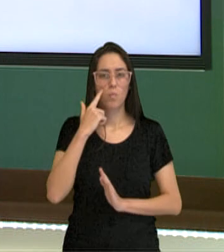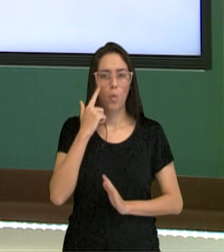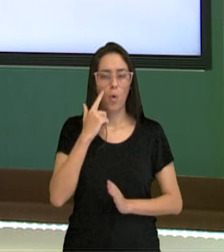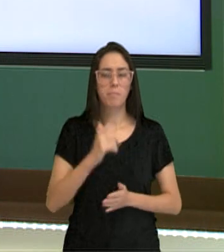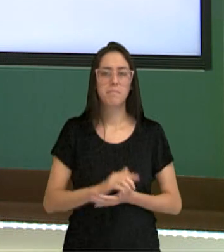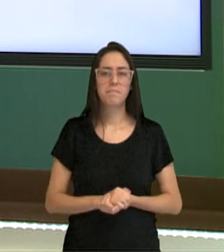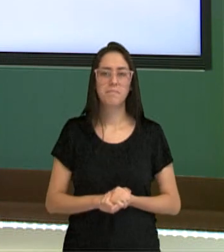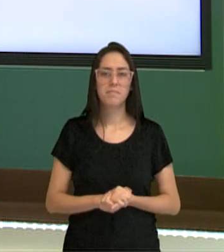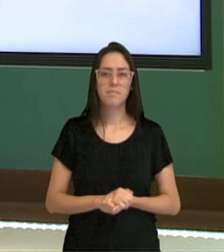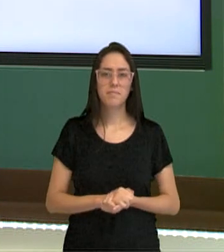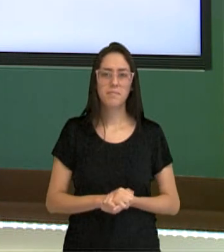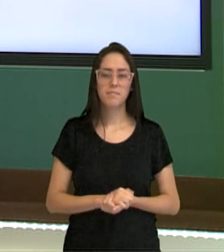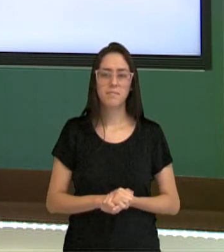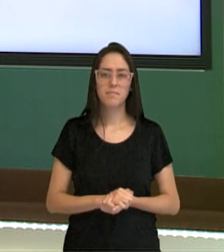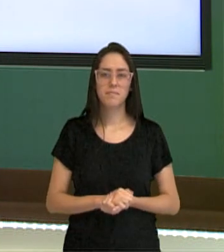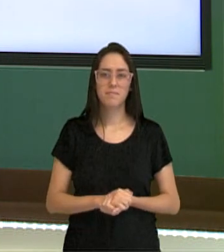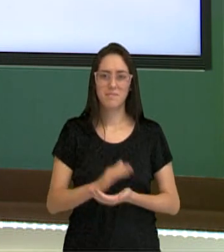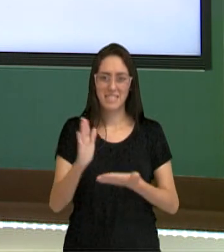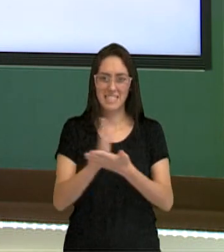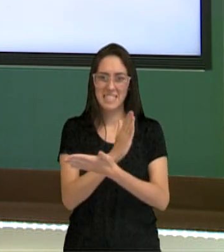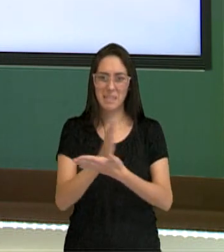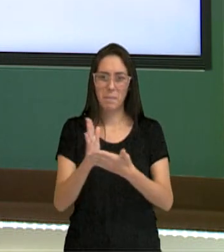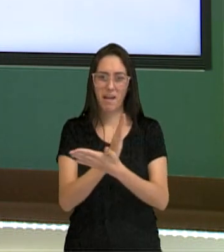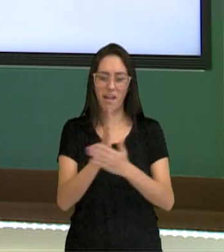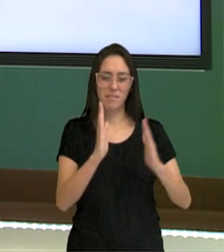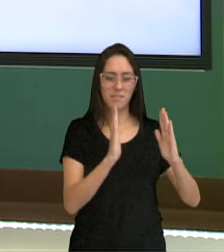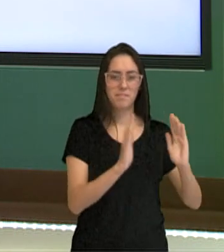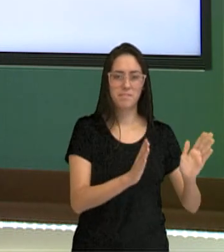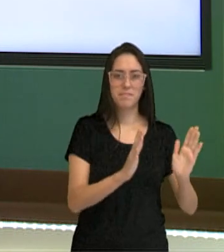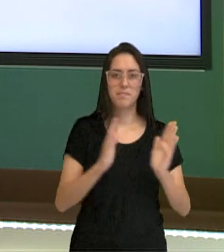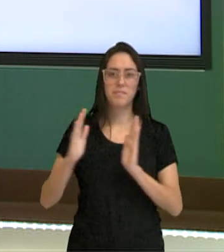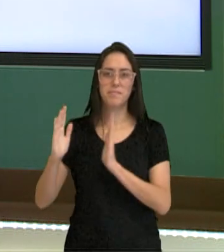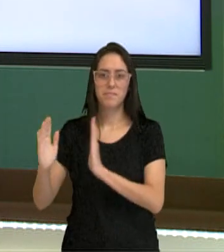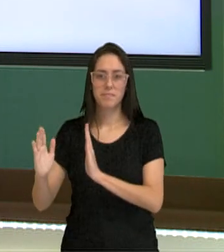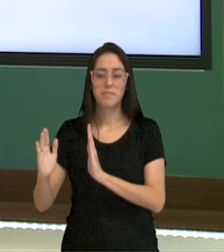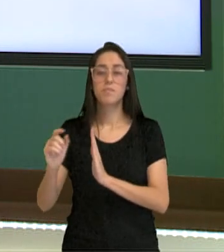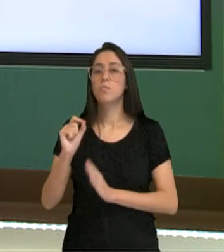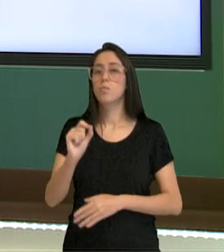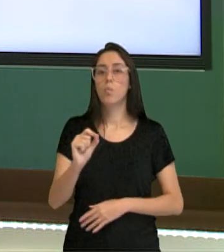separar. Nessa questão de separar, gente, você acaba passando